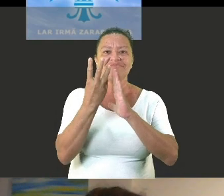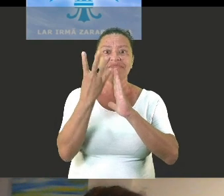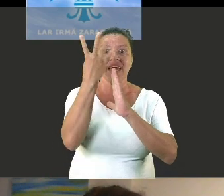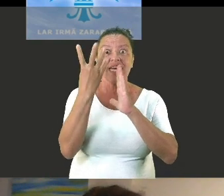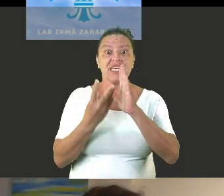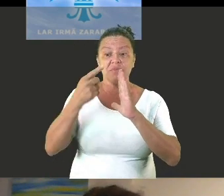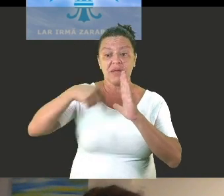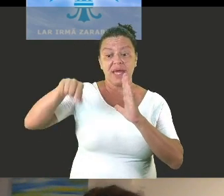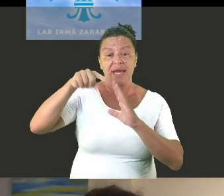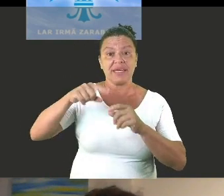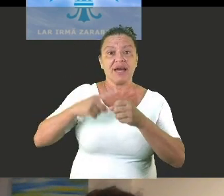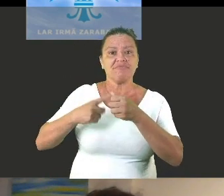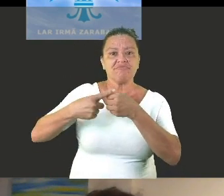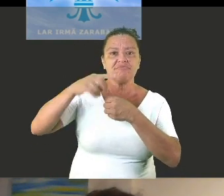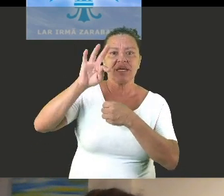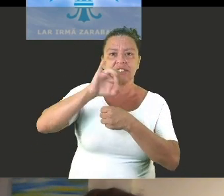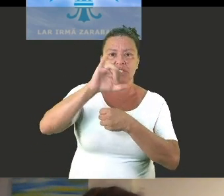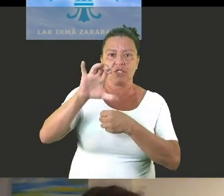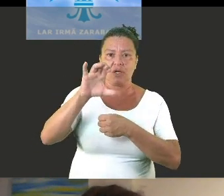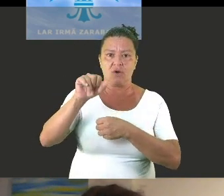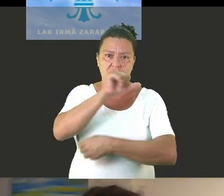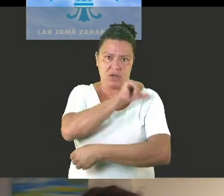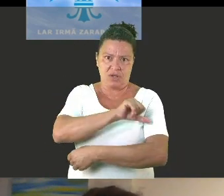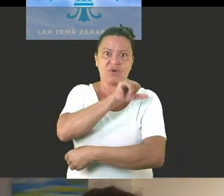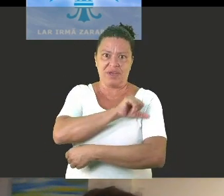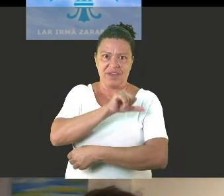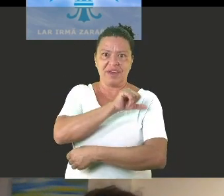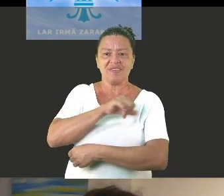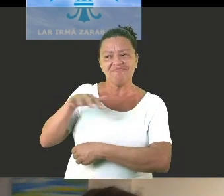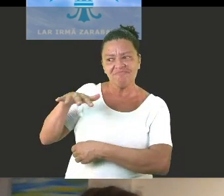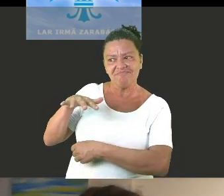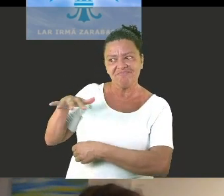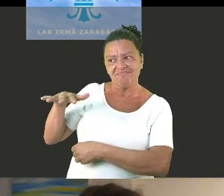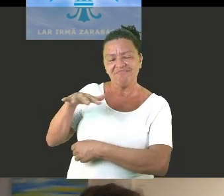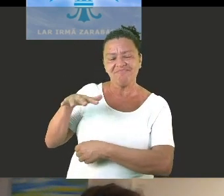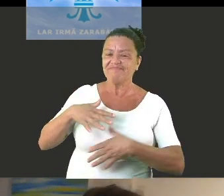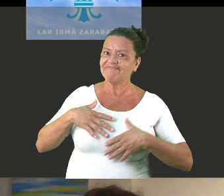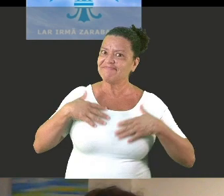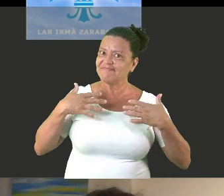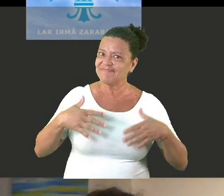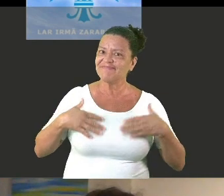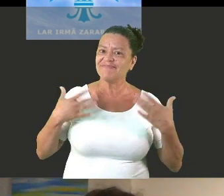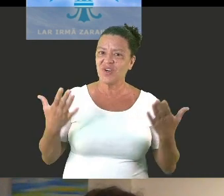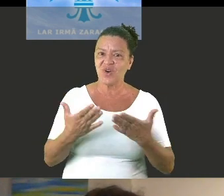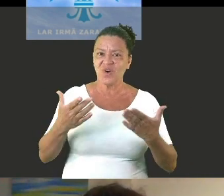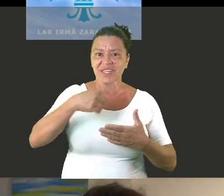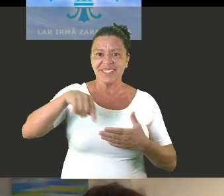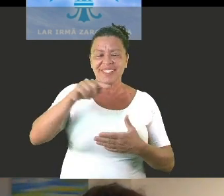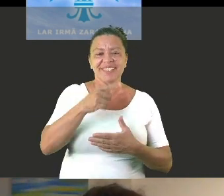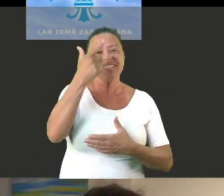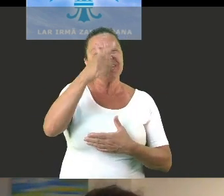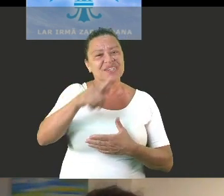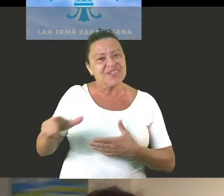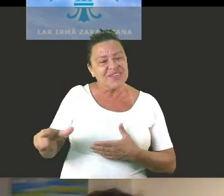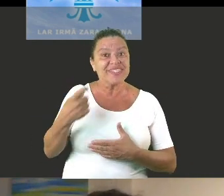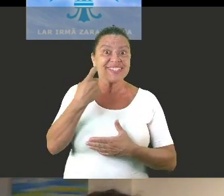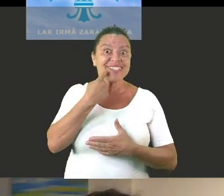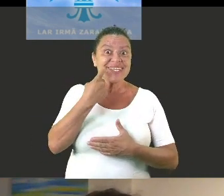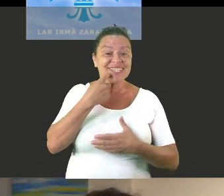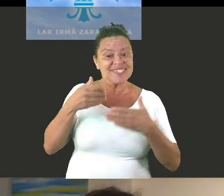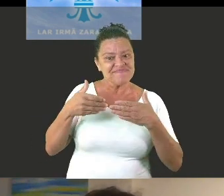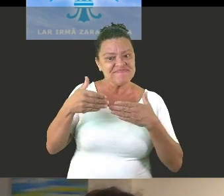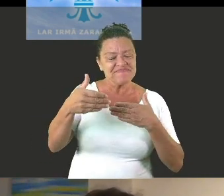espírita localizada no bairro da Tijuca, no Rio de Janeiro. Com muita alegria, que mais uma sexta-feira estamos